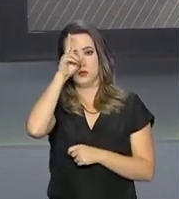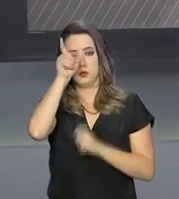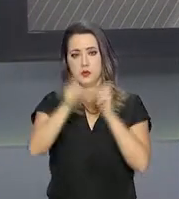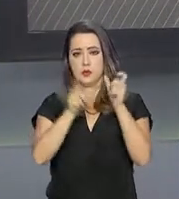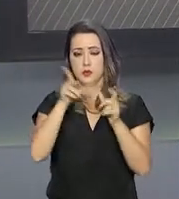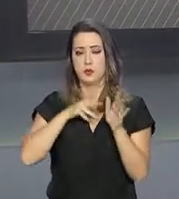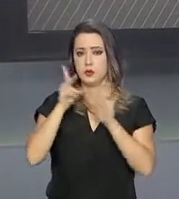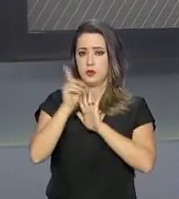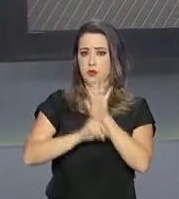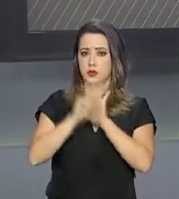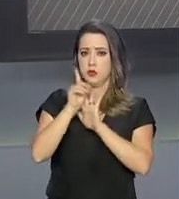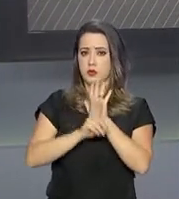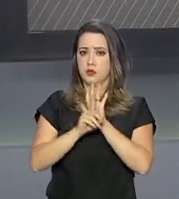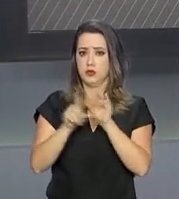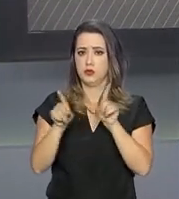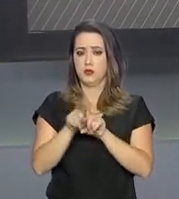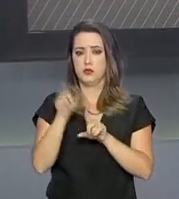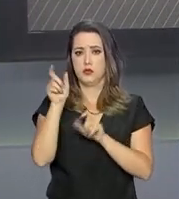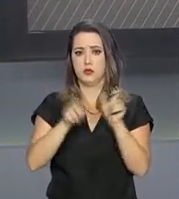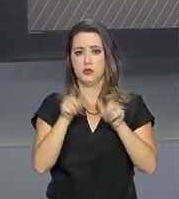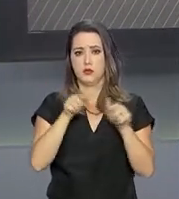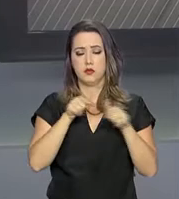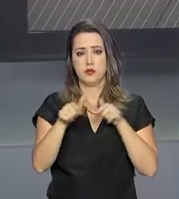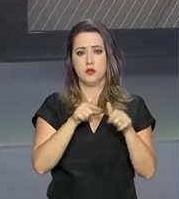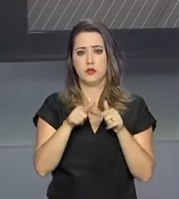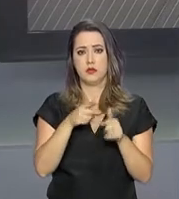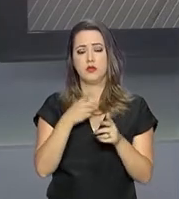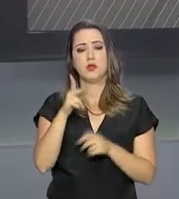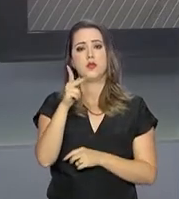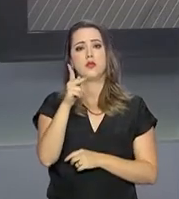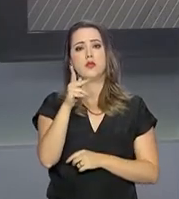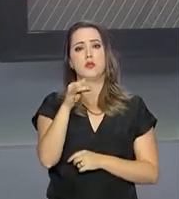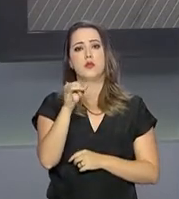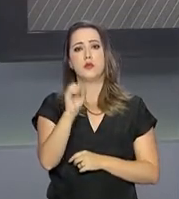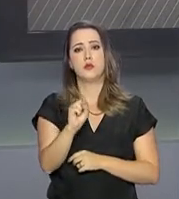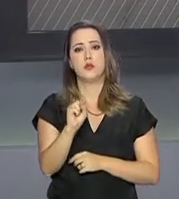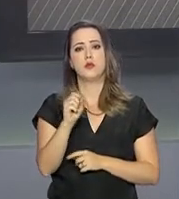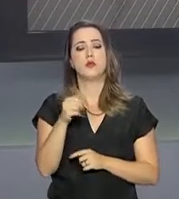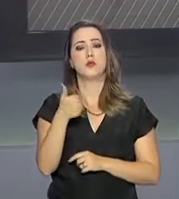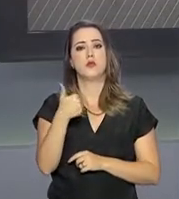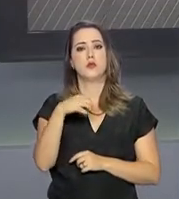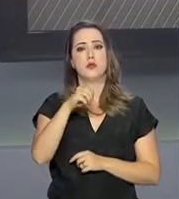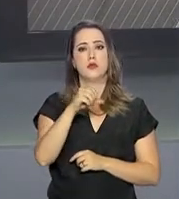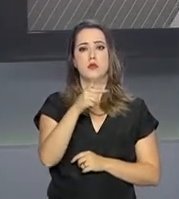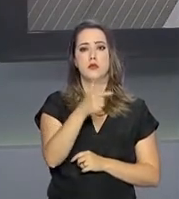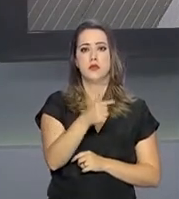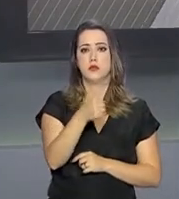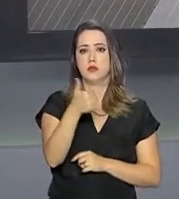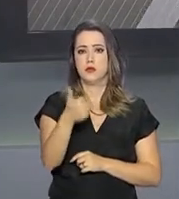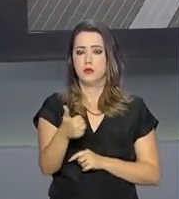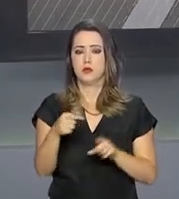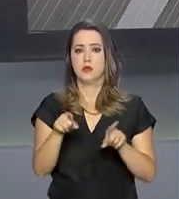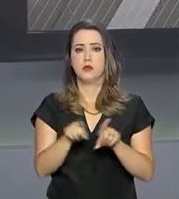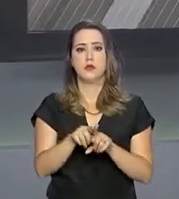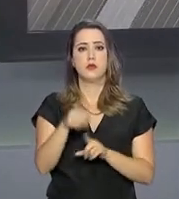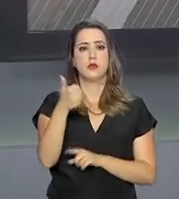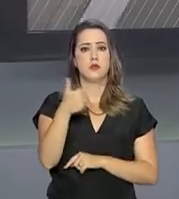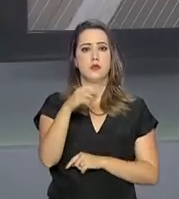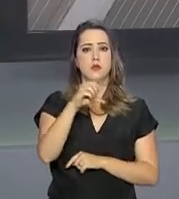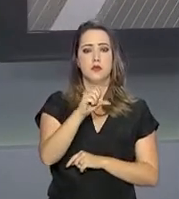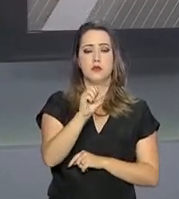os que têm direito ao benefício os trabalhadores cadastrados no pis pasep entre 1971